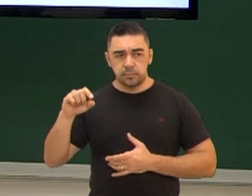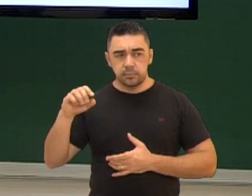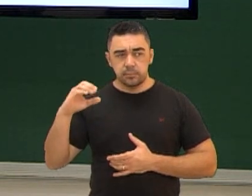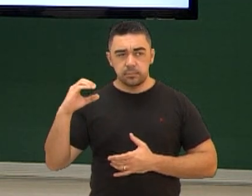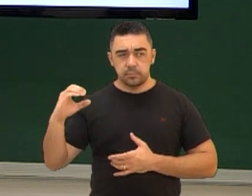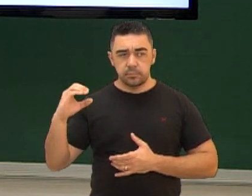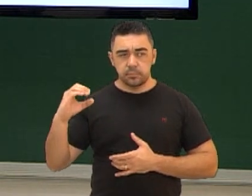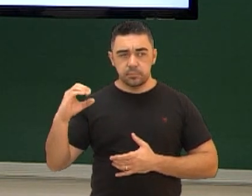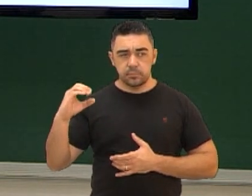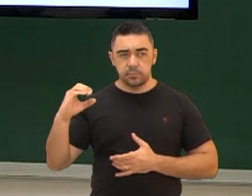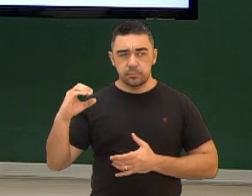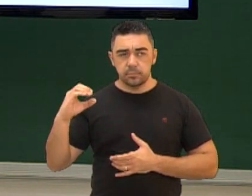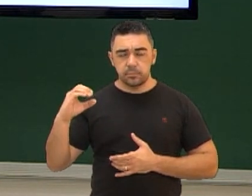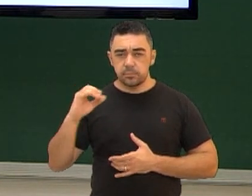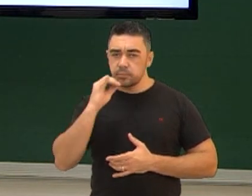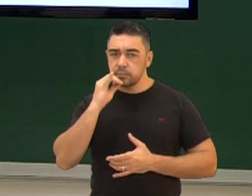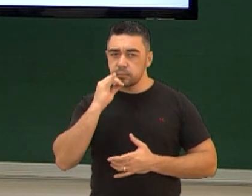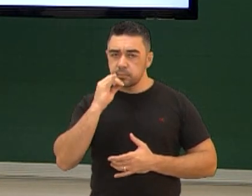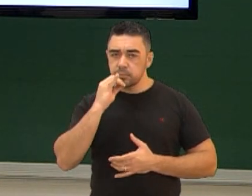microfarad.